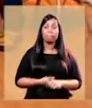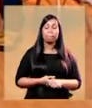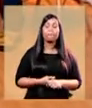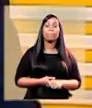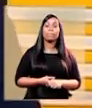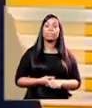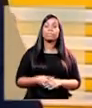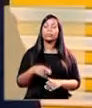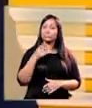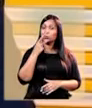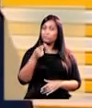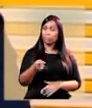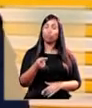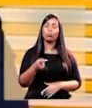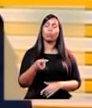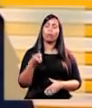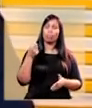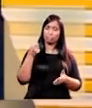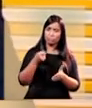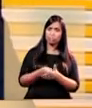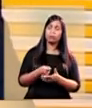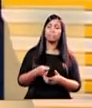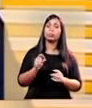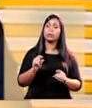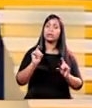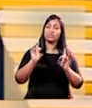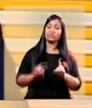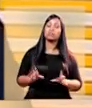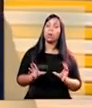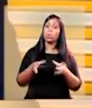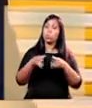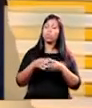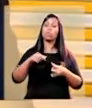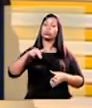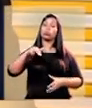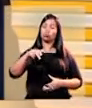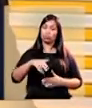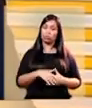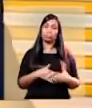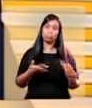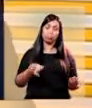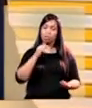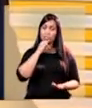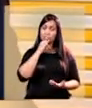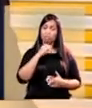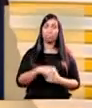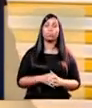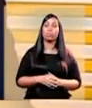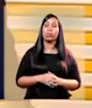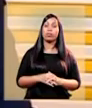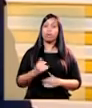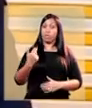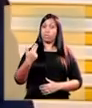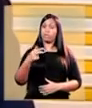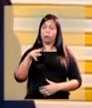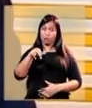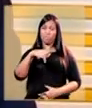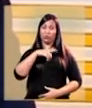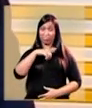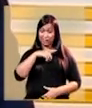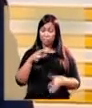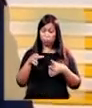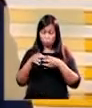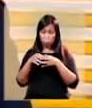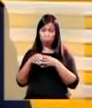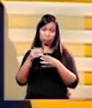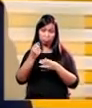você colocou, ela determina que se dê preferência ao grupo de irmãos. Então, se nós temos acolhidos irmãos,